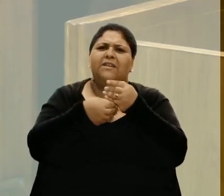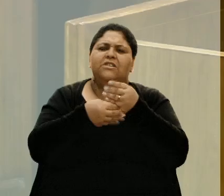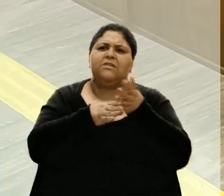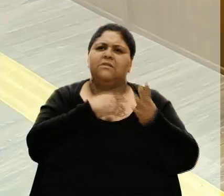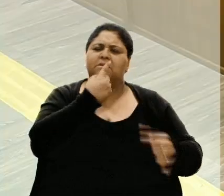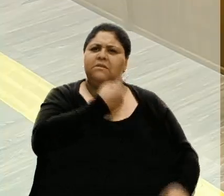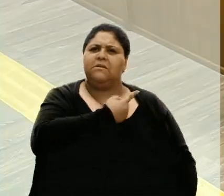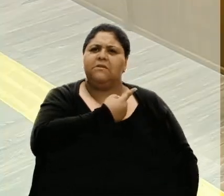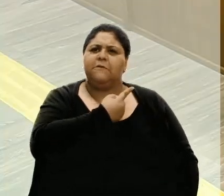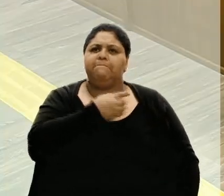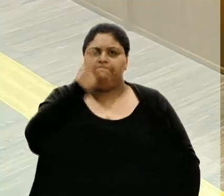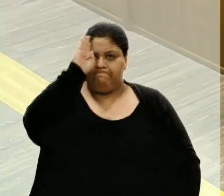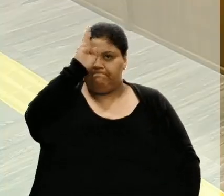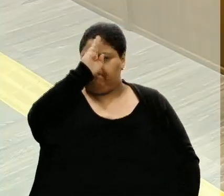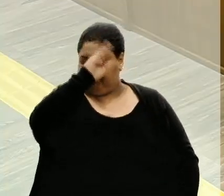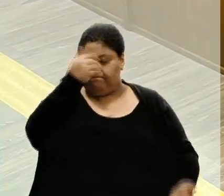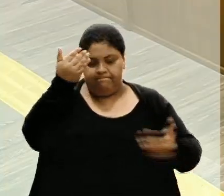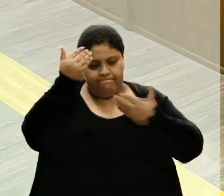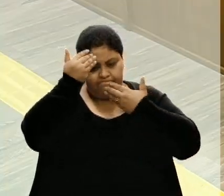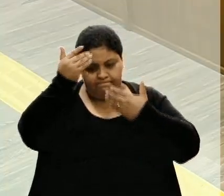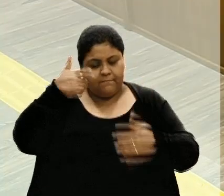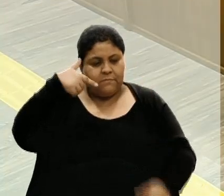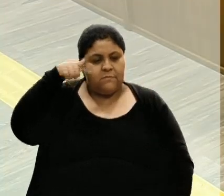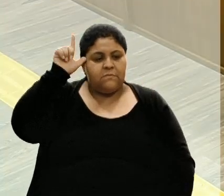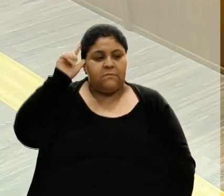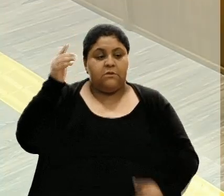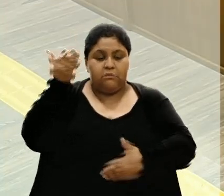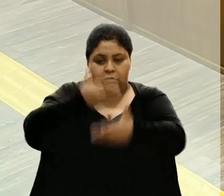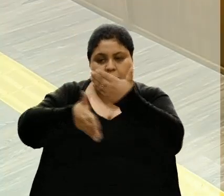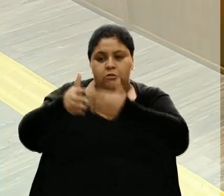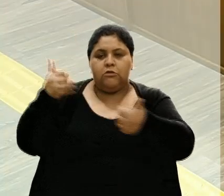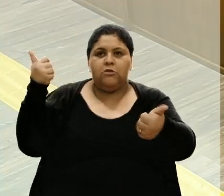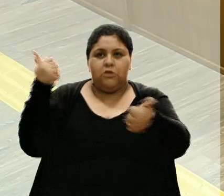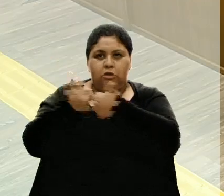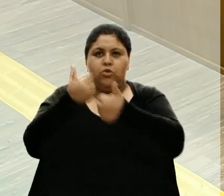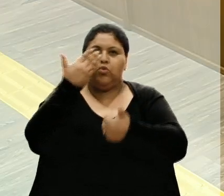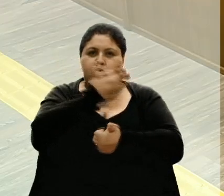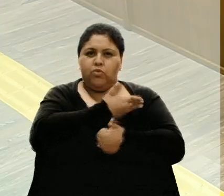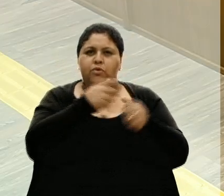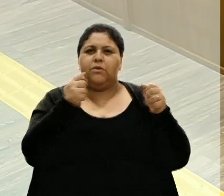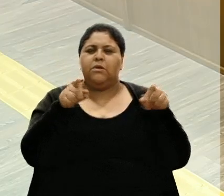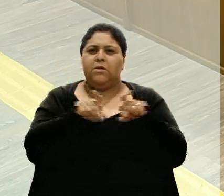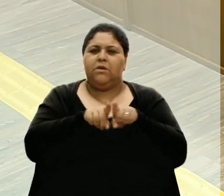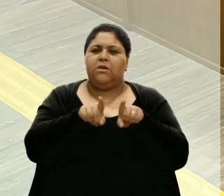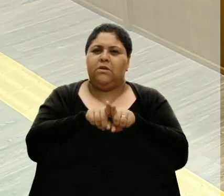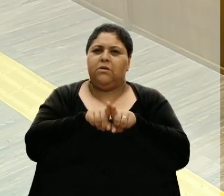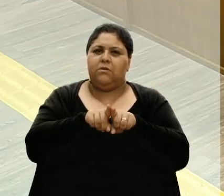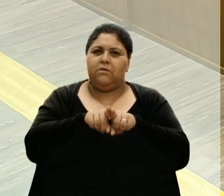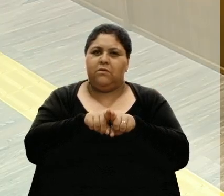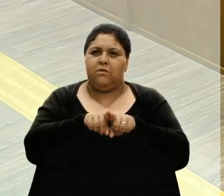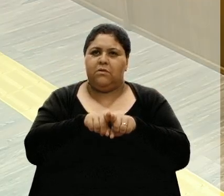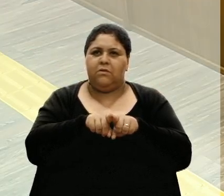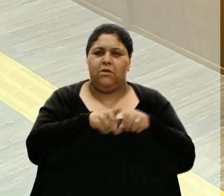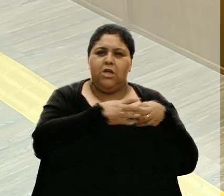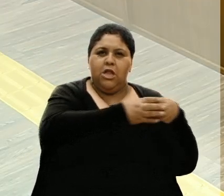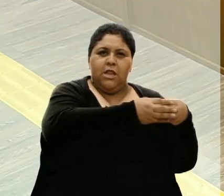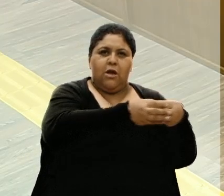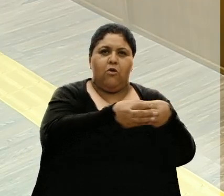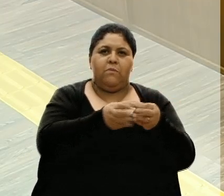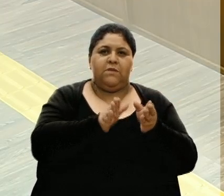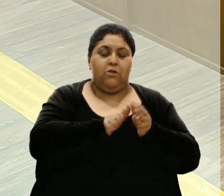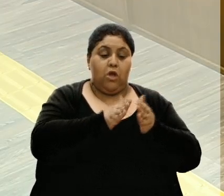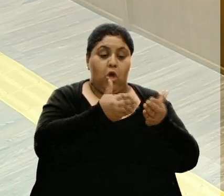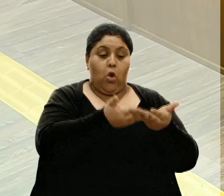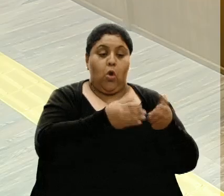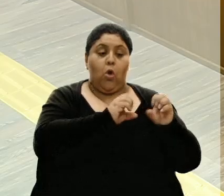Bressan? Obrigado, vereadora Rose. Ontem atendi juntamente com a senhora ali na Comissão da Educação